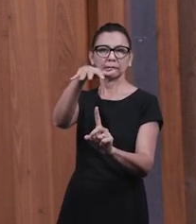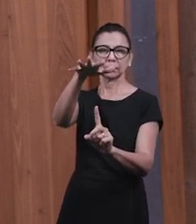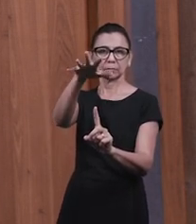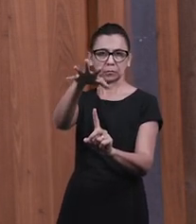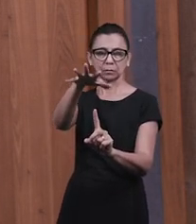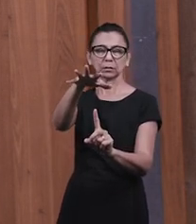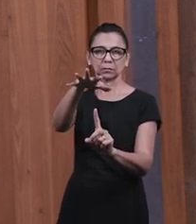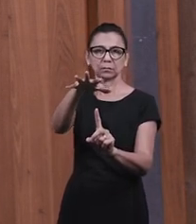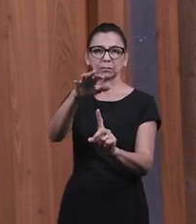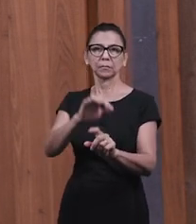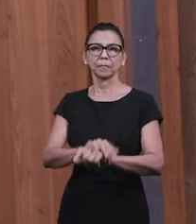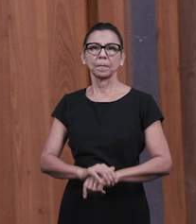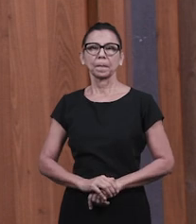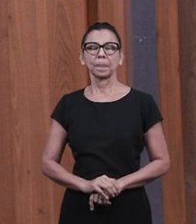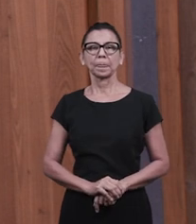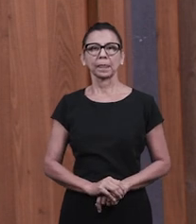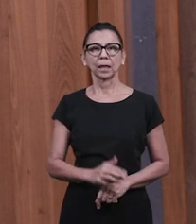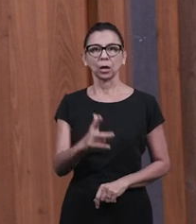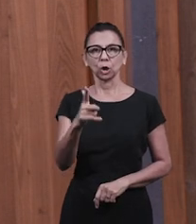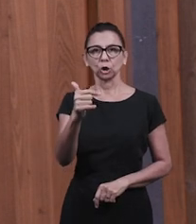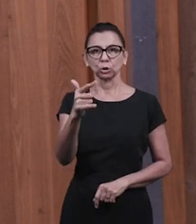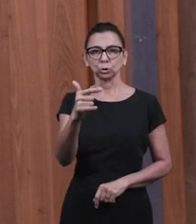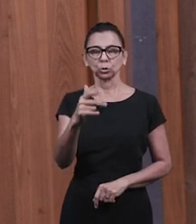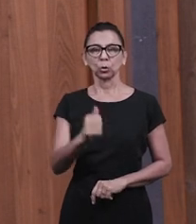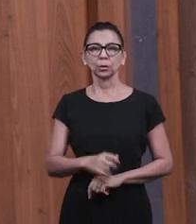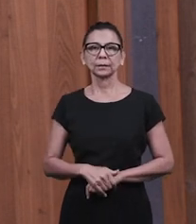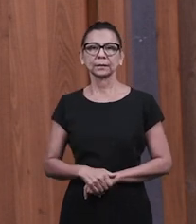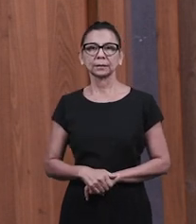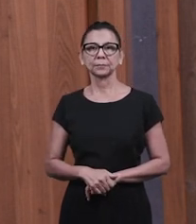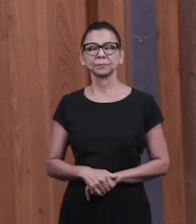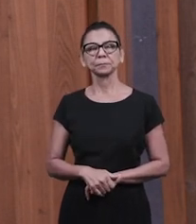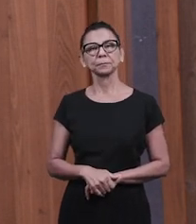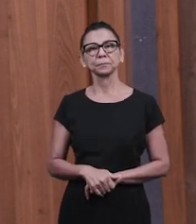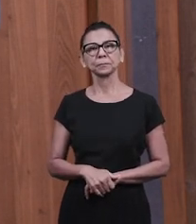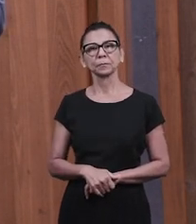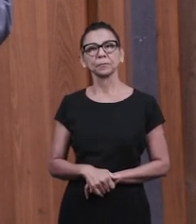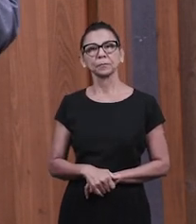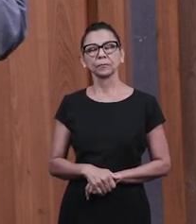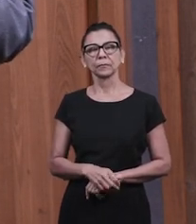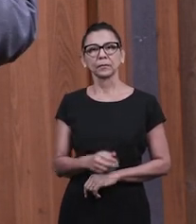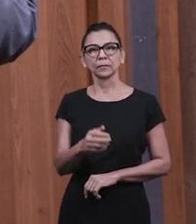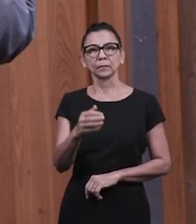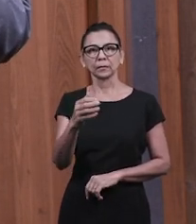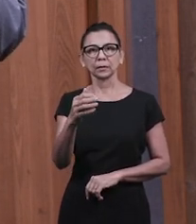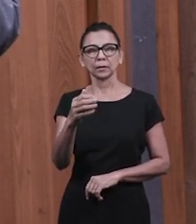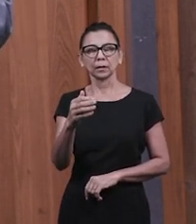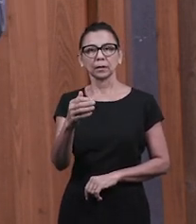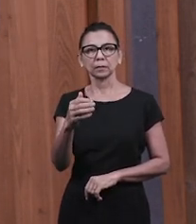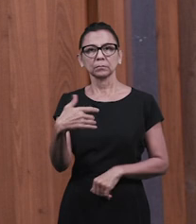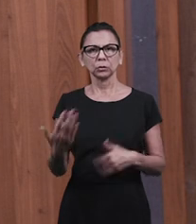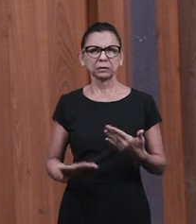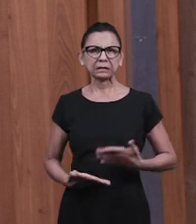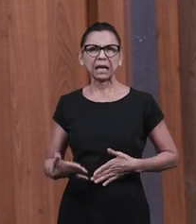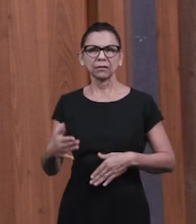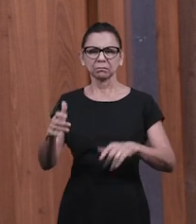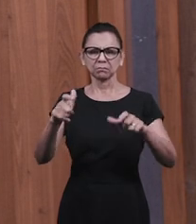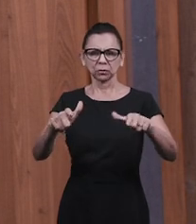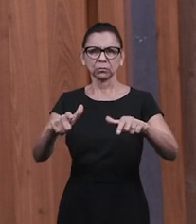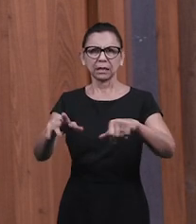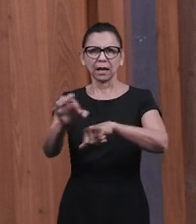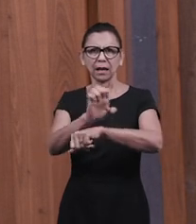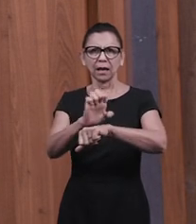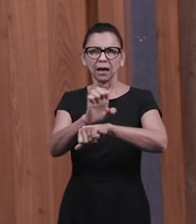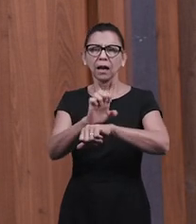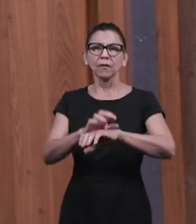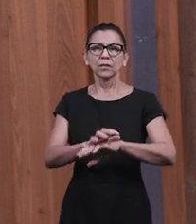19, impôs as mãos sobre aqueles 12 irmãos ali na igreja em Éfeso. Aqueles irmãos estavam em Éfeso e foram ali